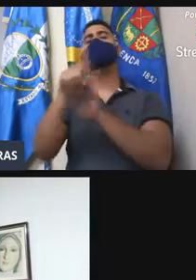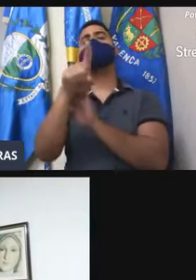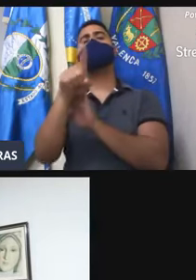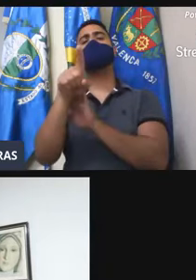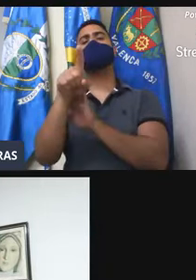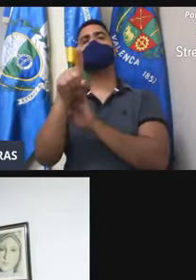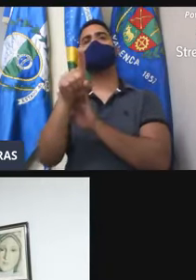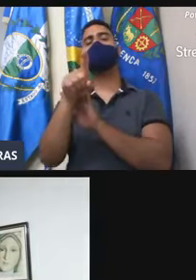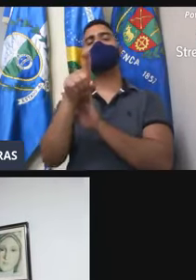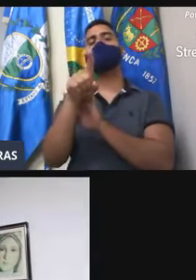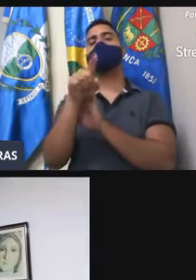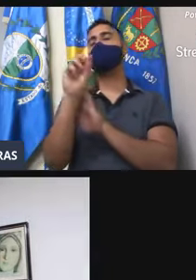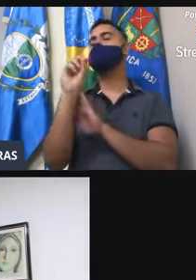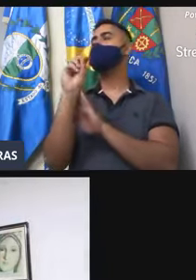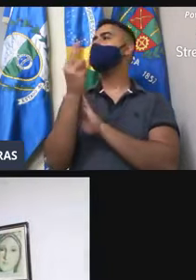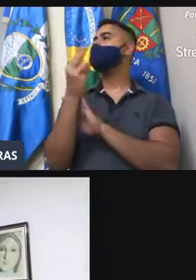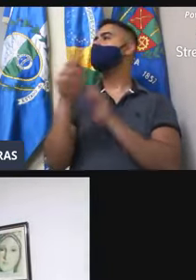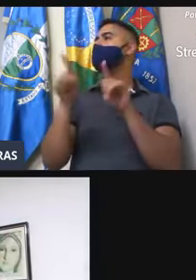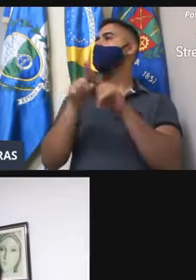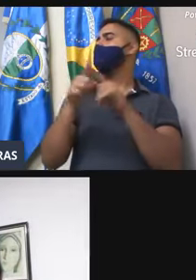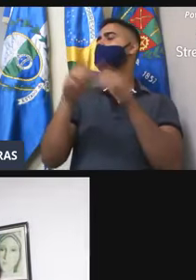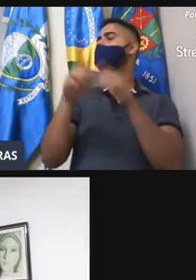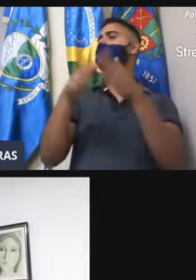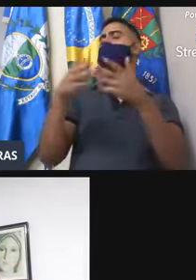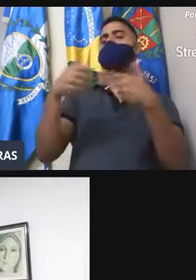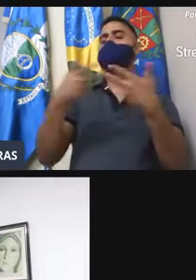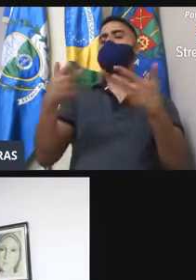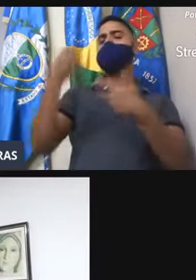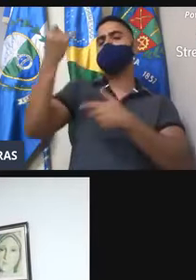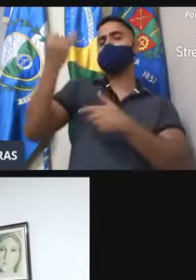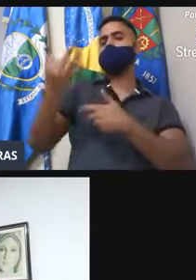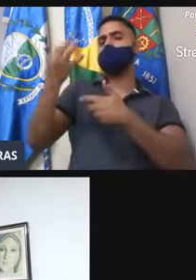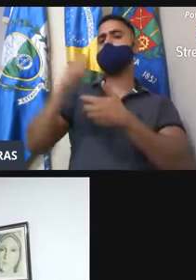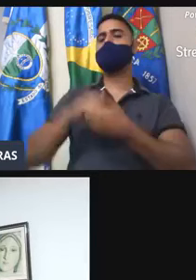os questionamentos ou esclarecimento, enfim.